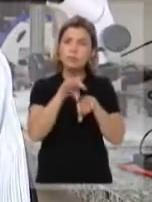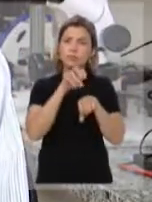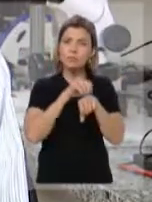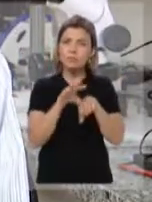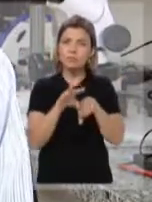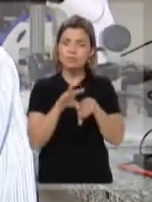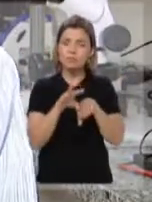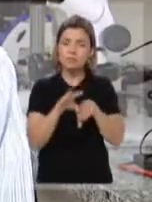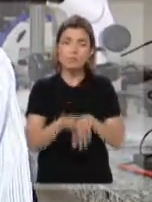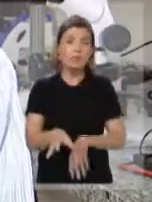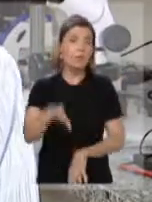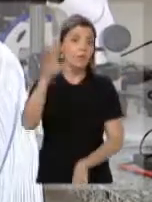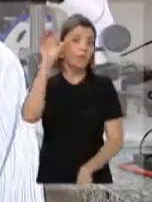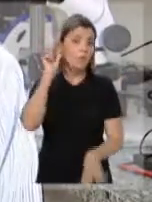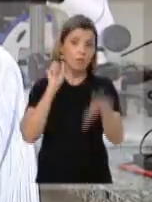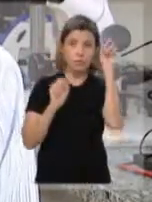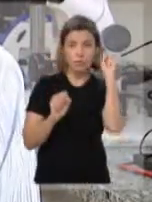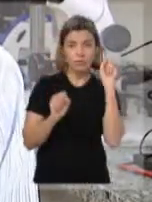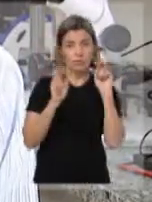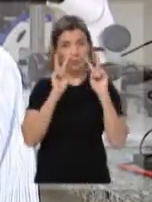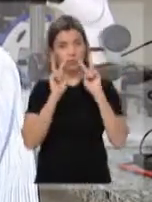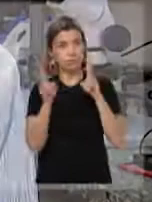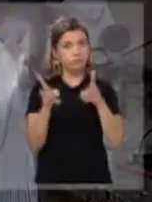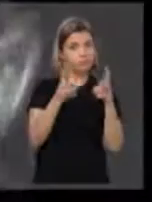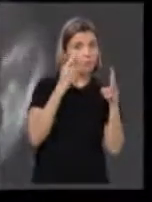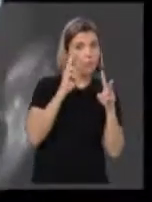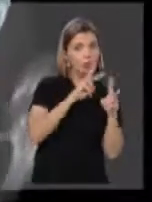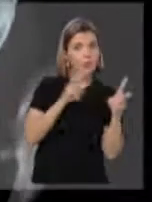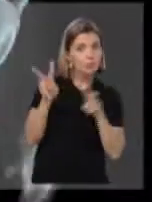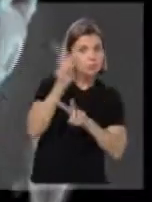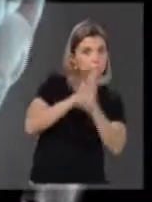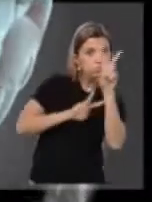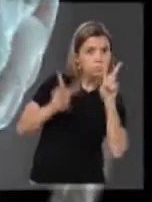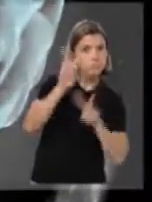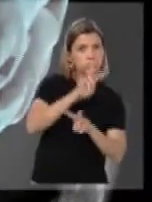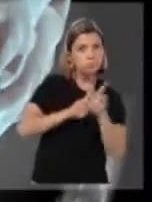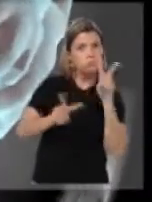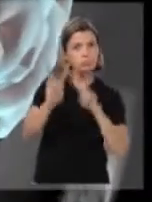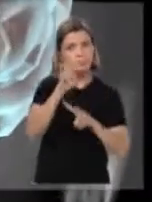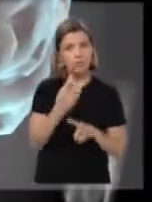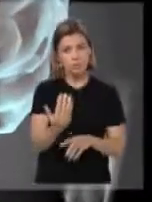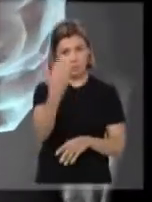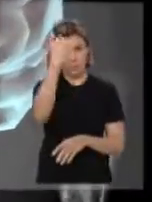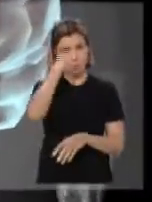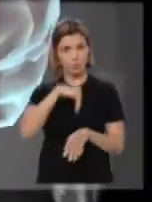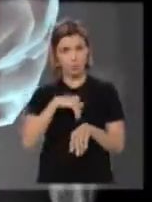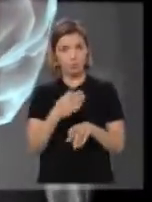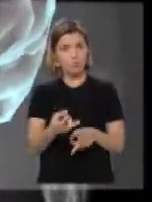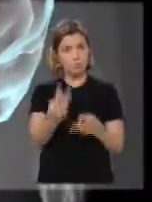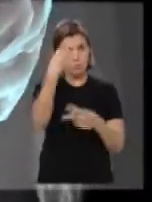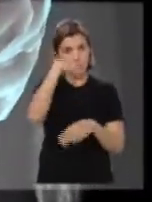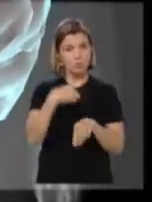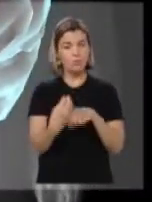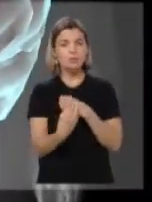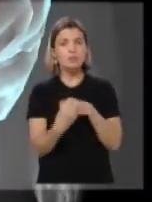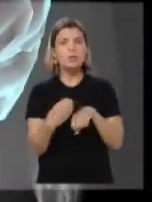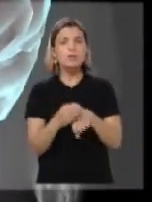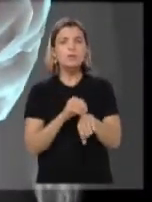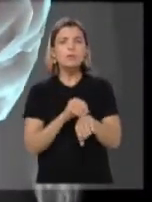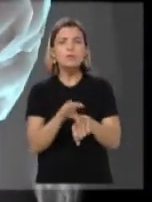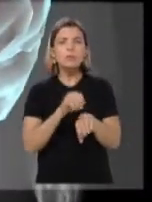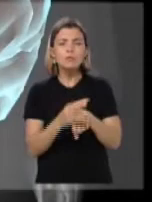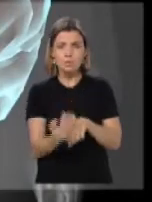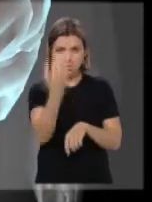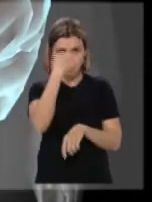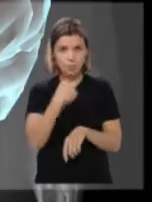entram por algum órgão sensorial. Existem transdutores de informações de estímulos físicos